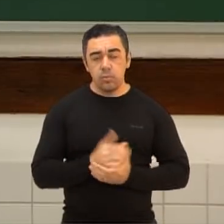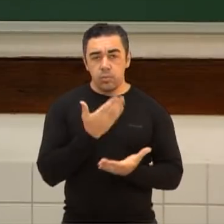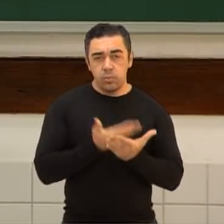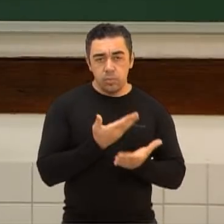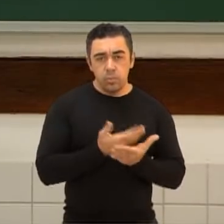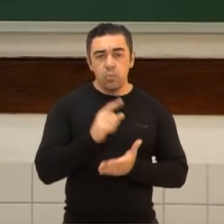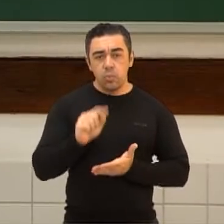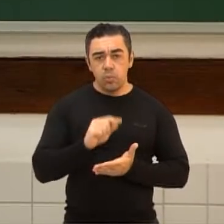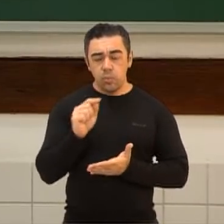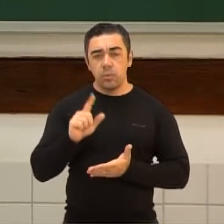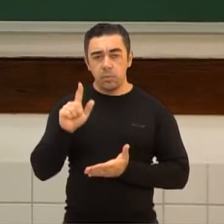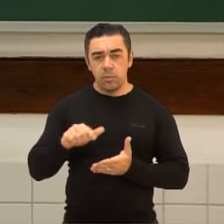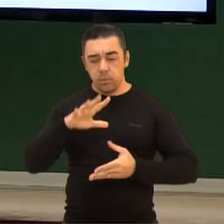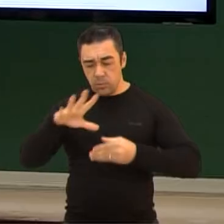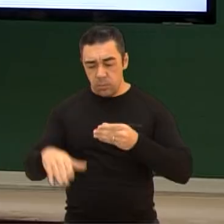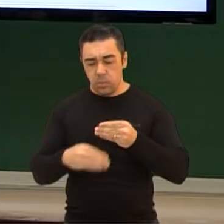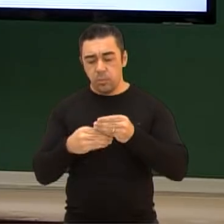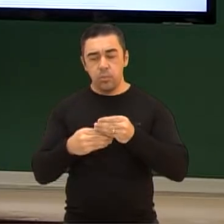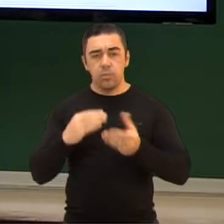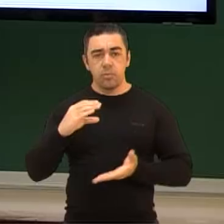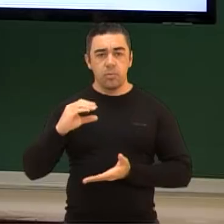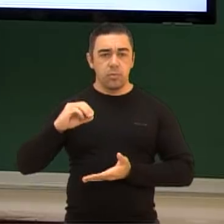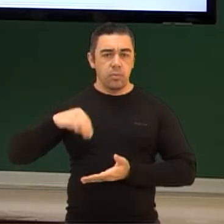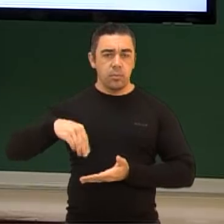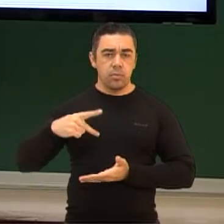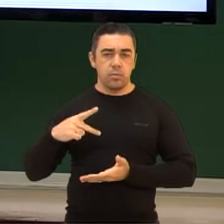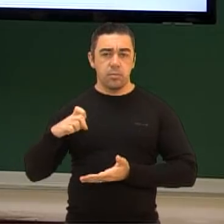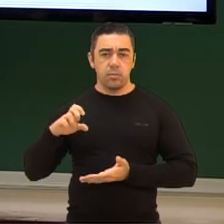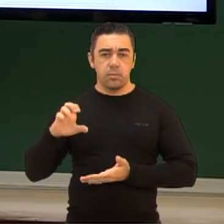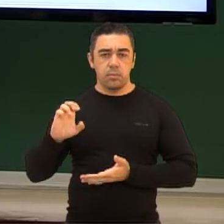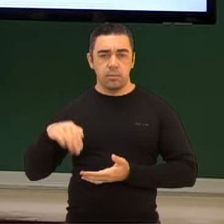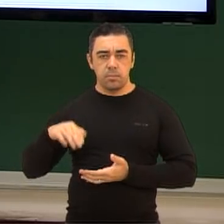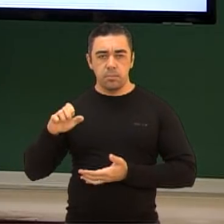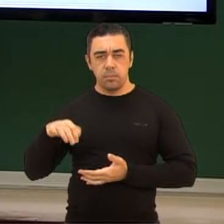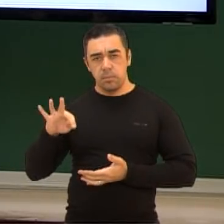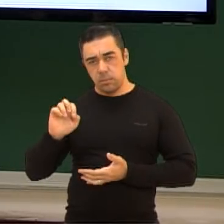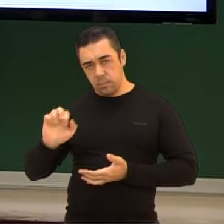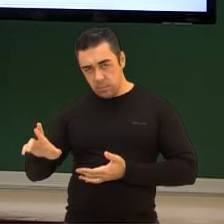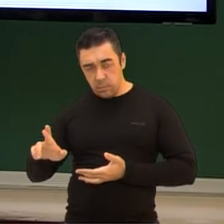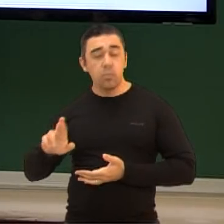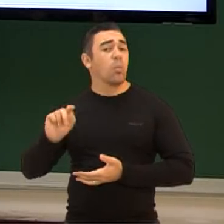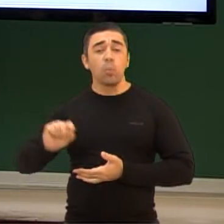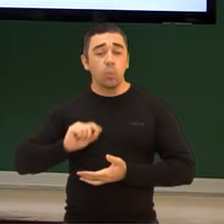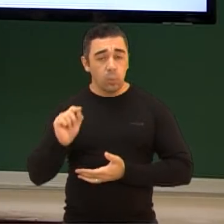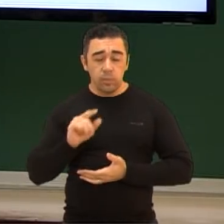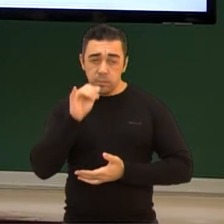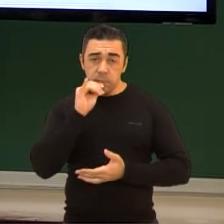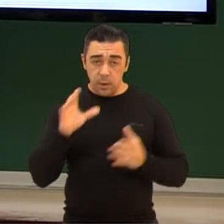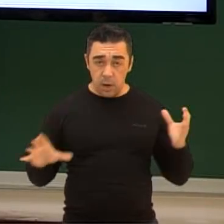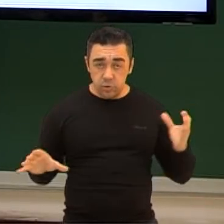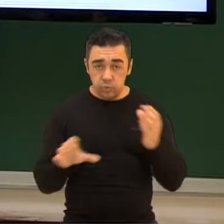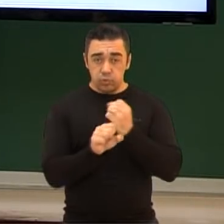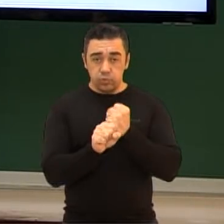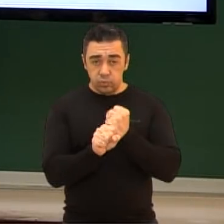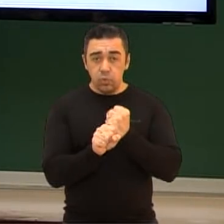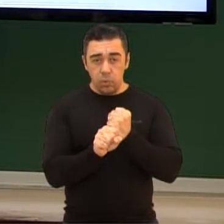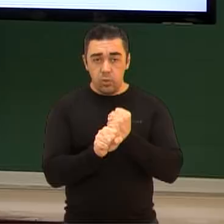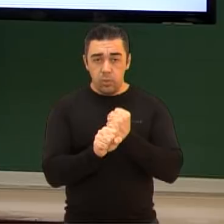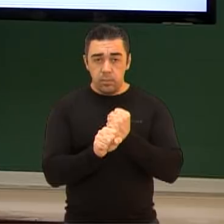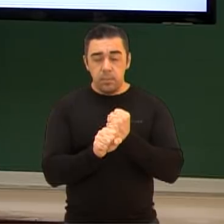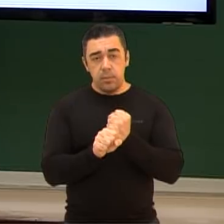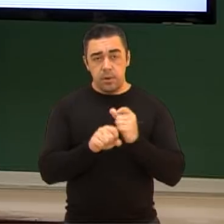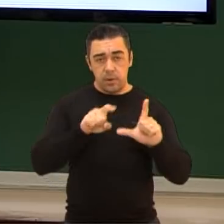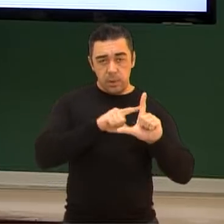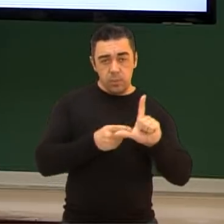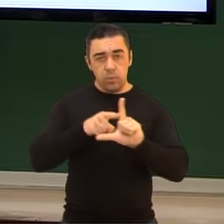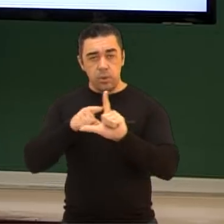estudamos sobre ângulos complementares. Quem que são esses ângulos complementares? Que a soma desses ângulos